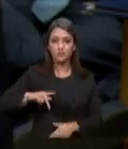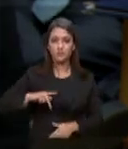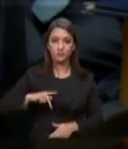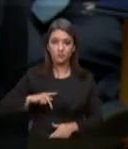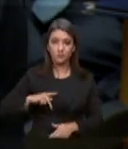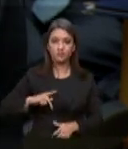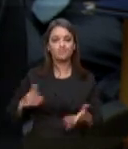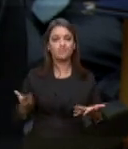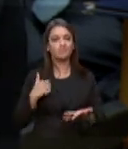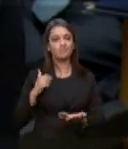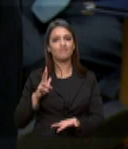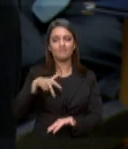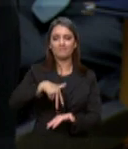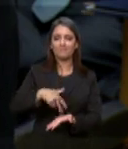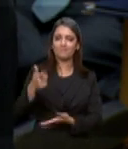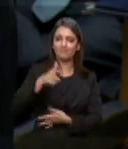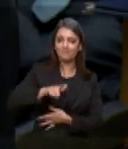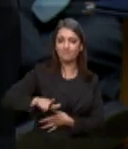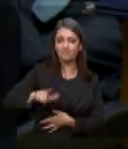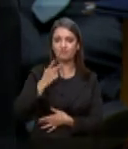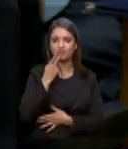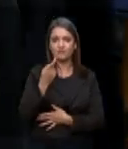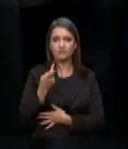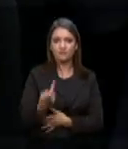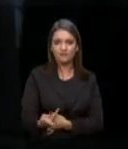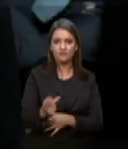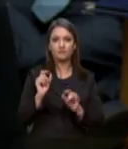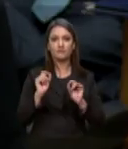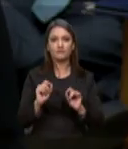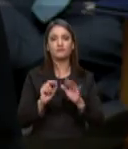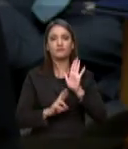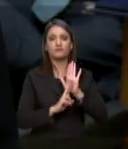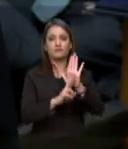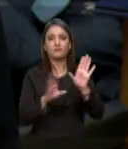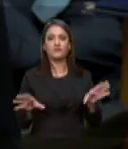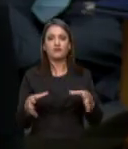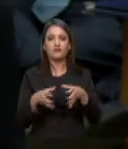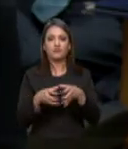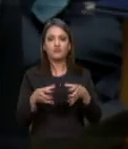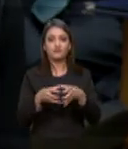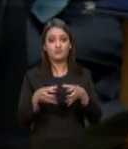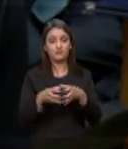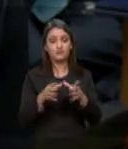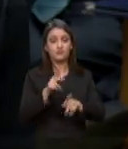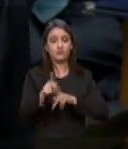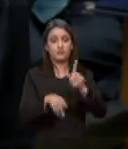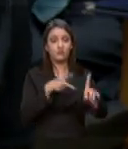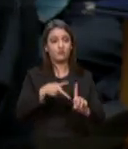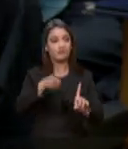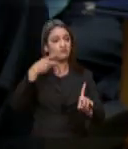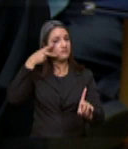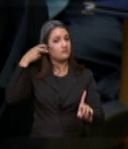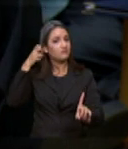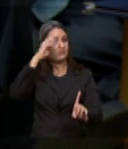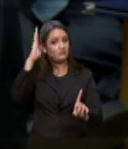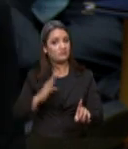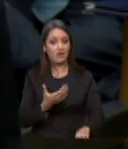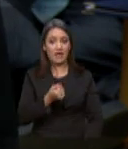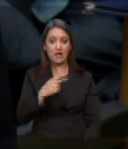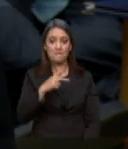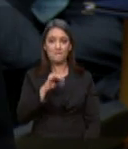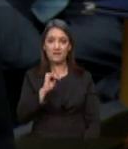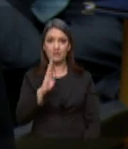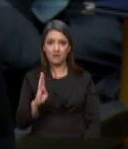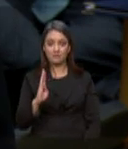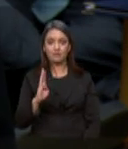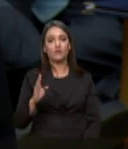eu ocupo novamente essa tribuna para falar em nome da Articulação dos Povos Indígenas do Brasil, a PIB, e quero, em